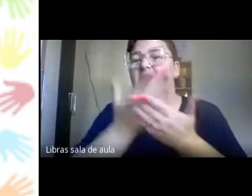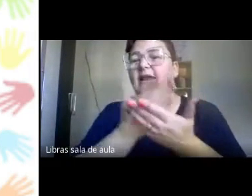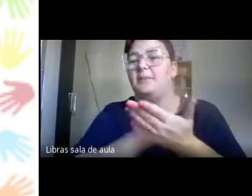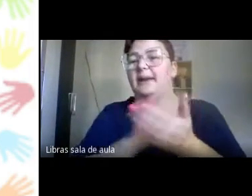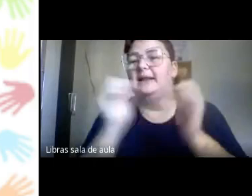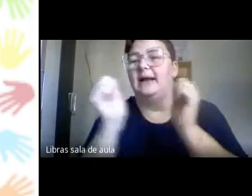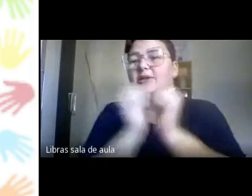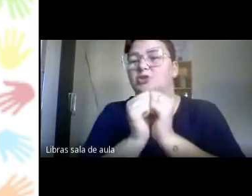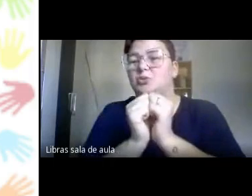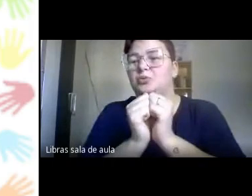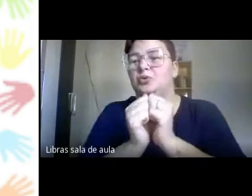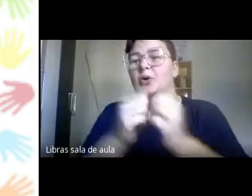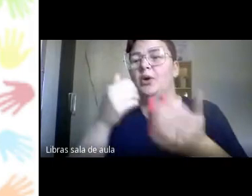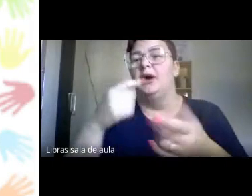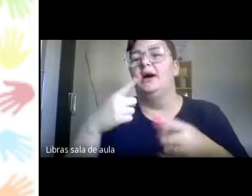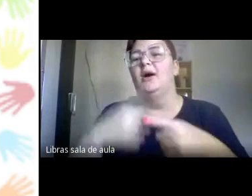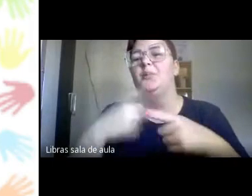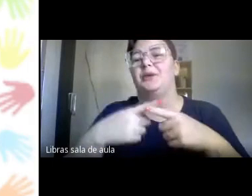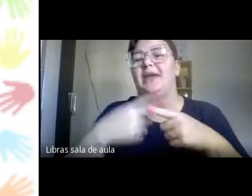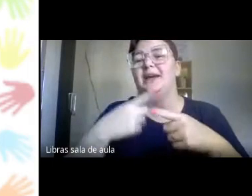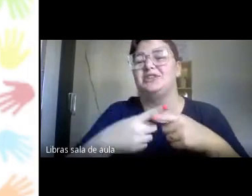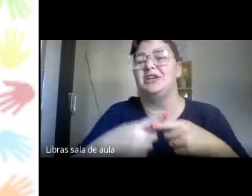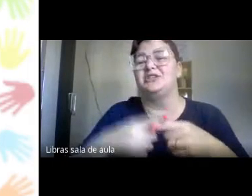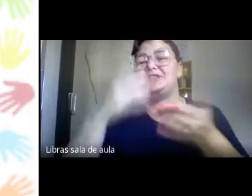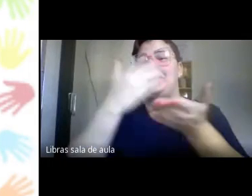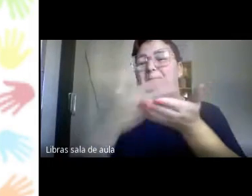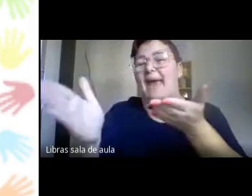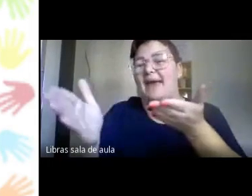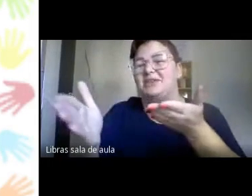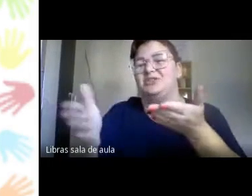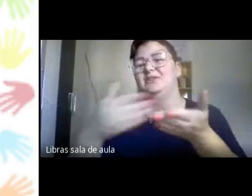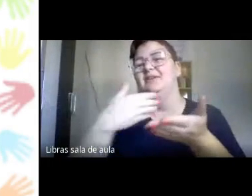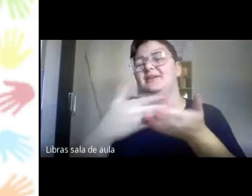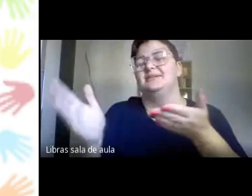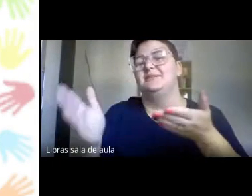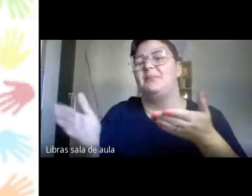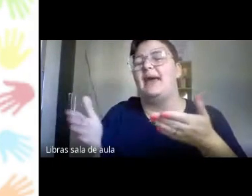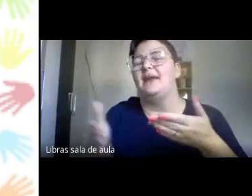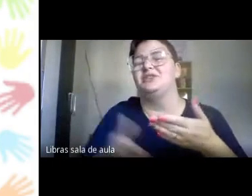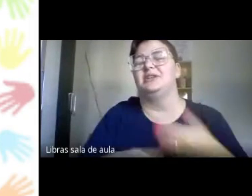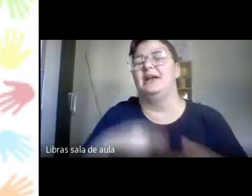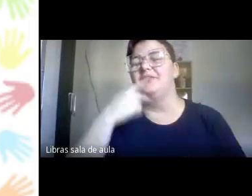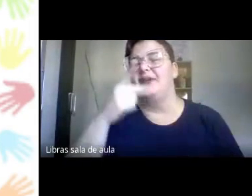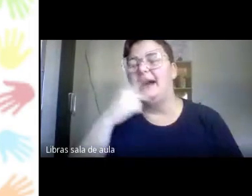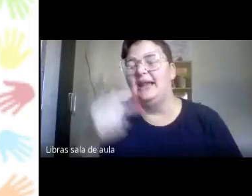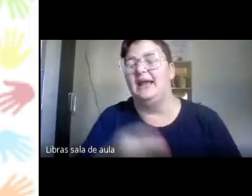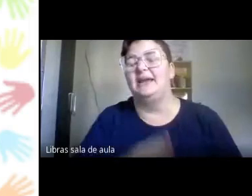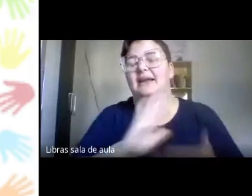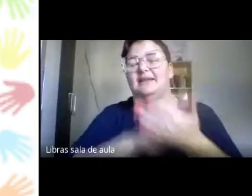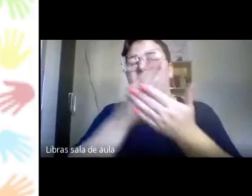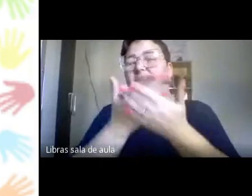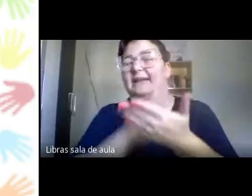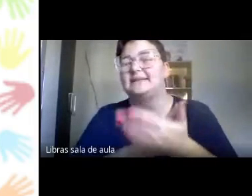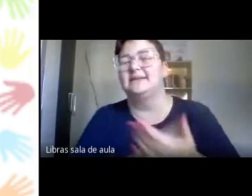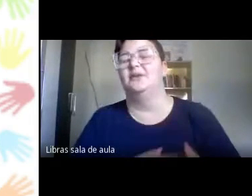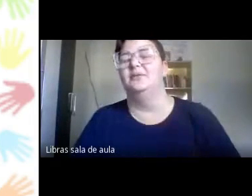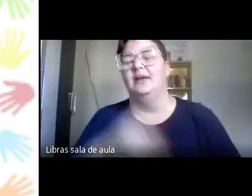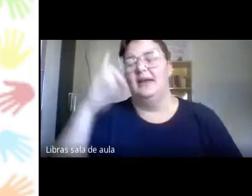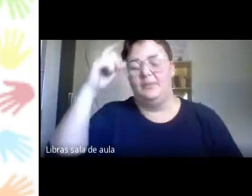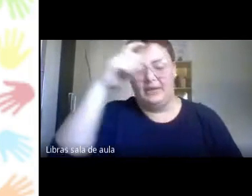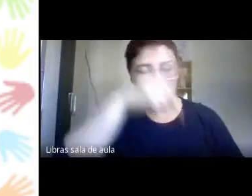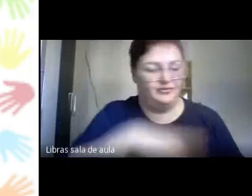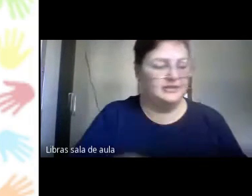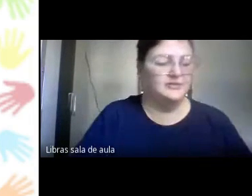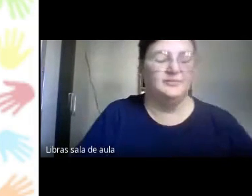e interpretar junto, porque a gente se perde na fala e na interpretação,